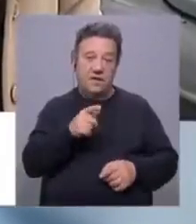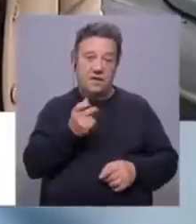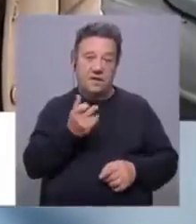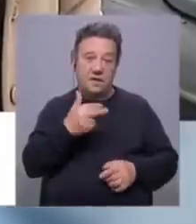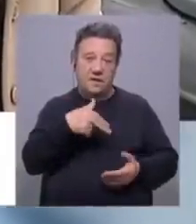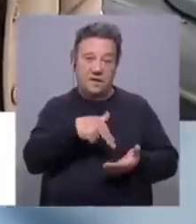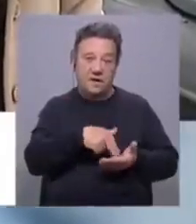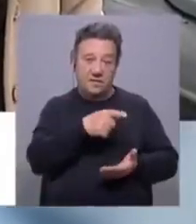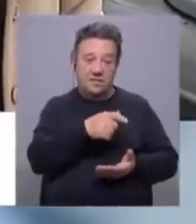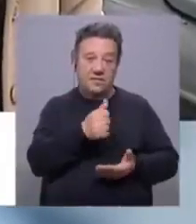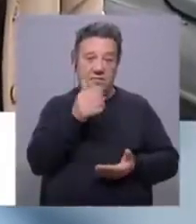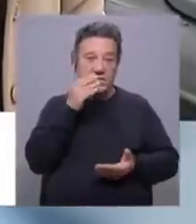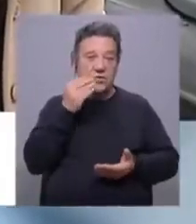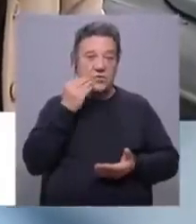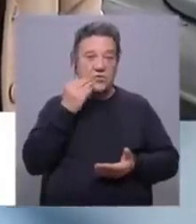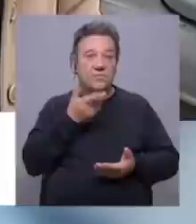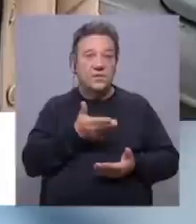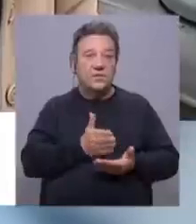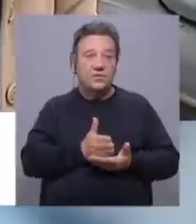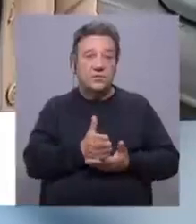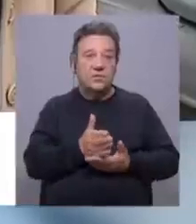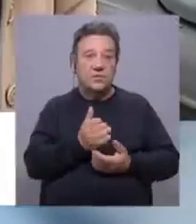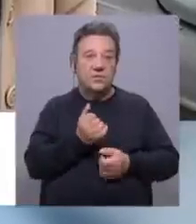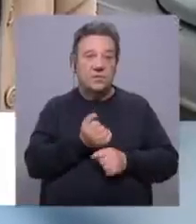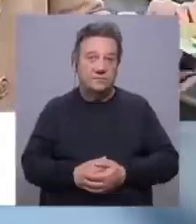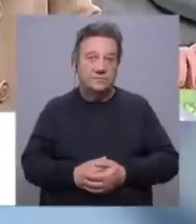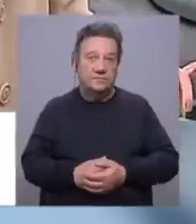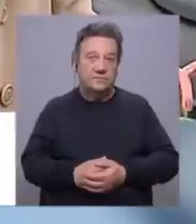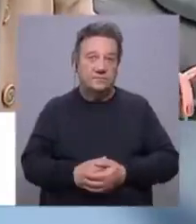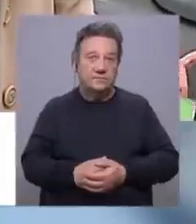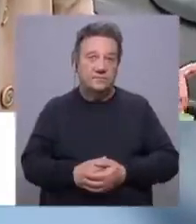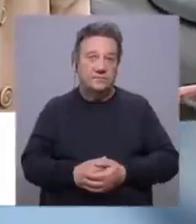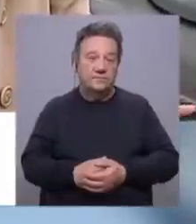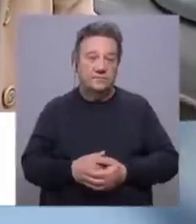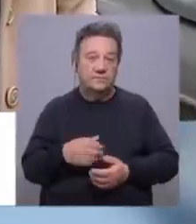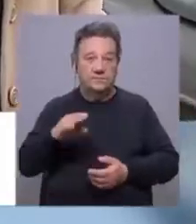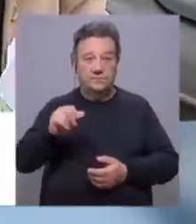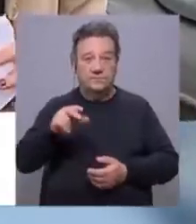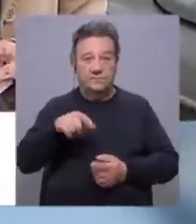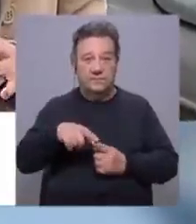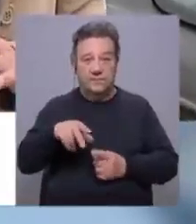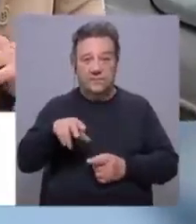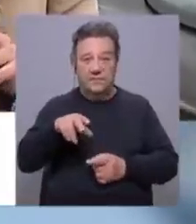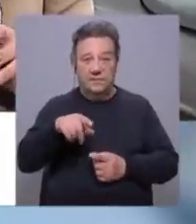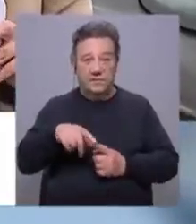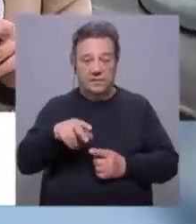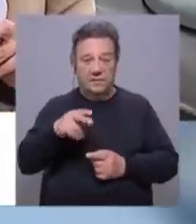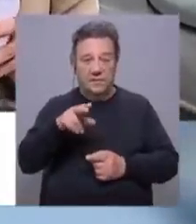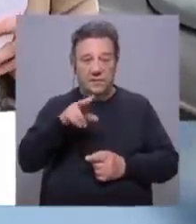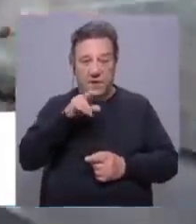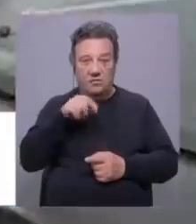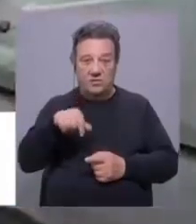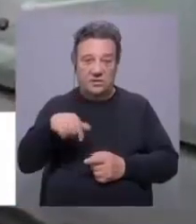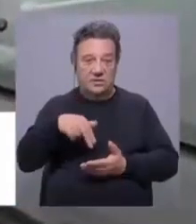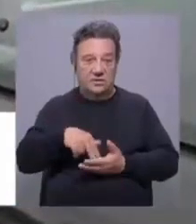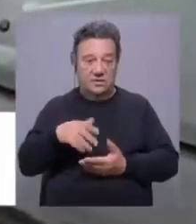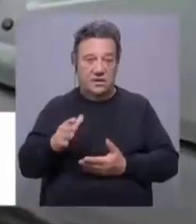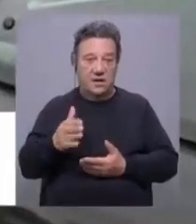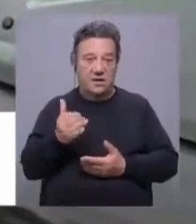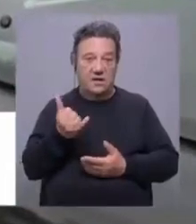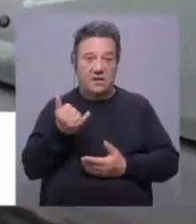tarde, Catarina. Como é que está a decorrer essa operação aí? O projeto onde nós estamos há